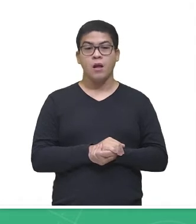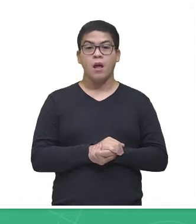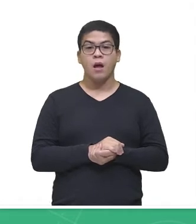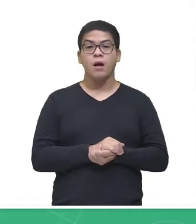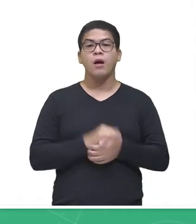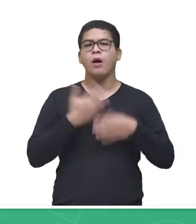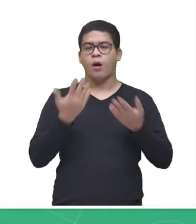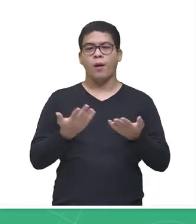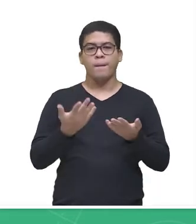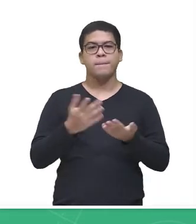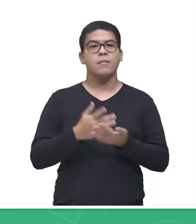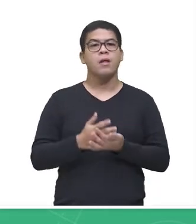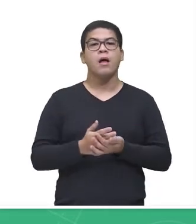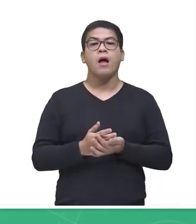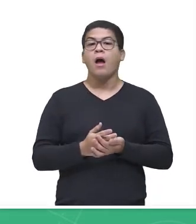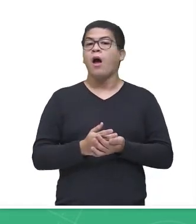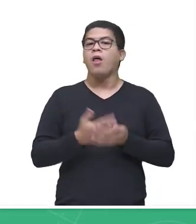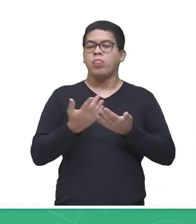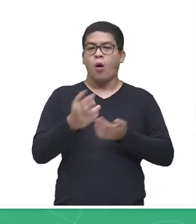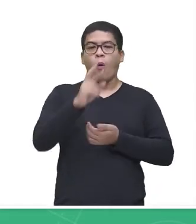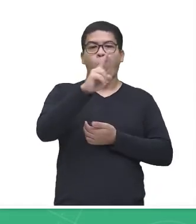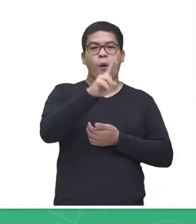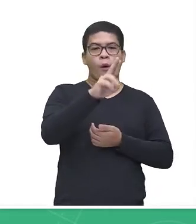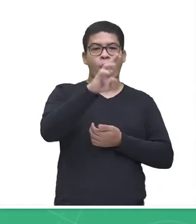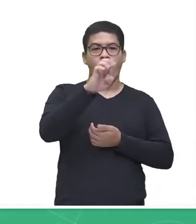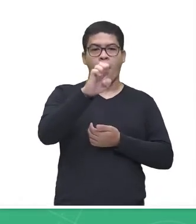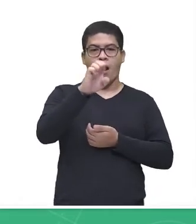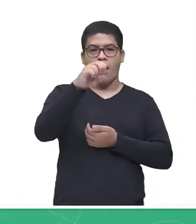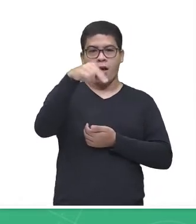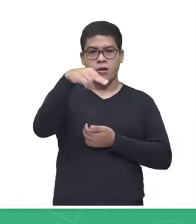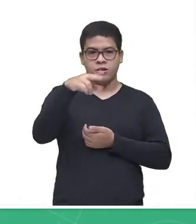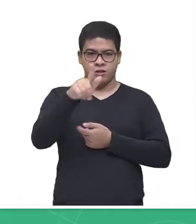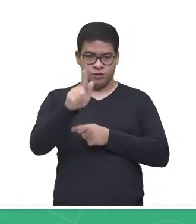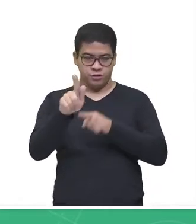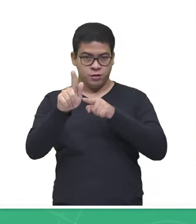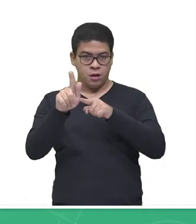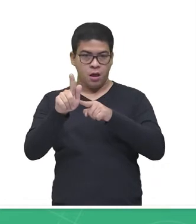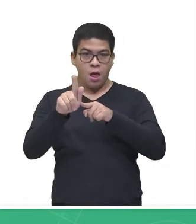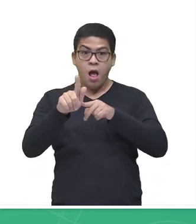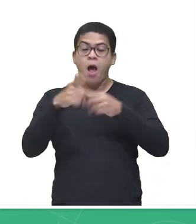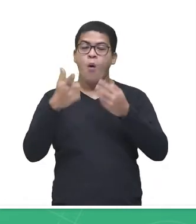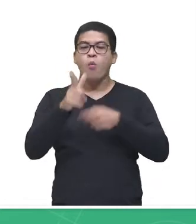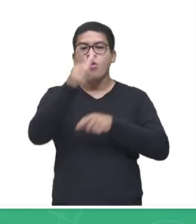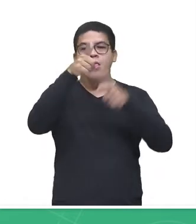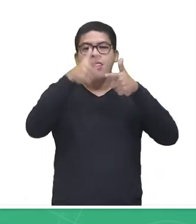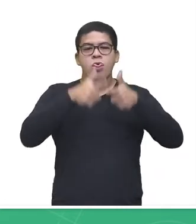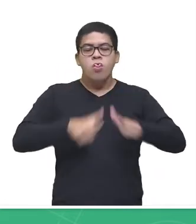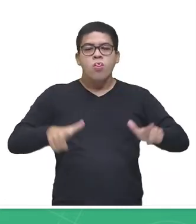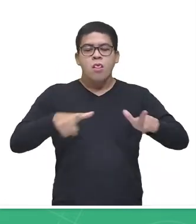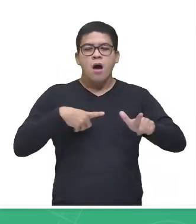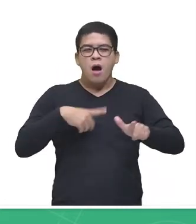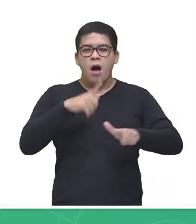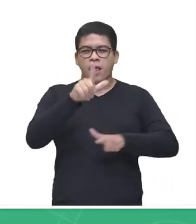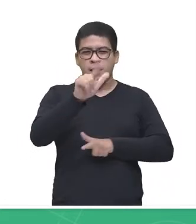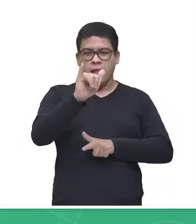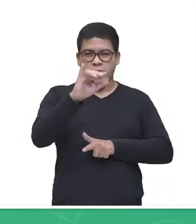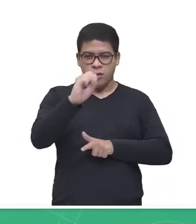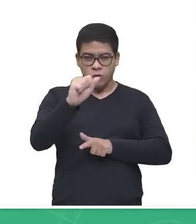O retículo endoplasmático não granuloso ou não rugoso, ele tem a função de síntese de